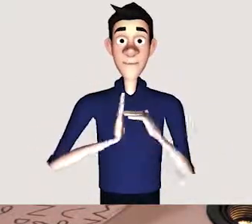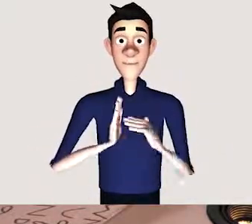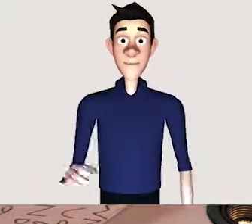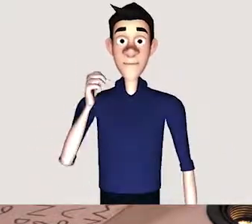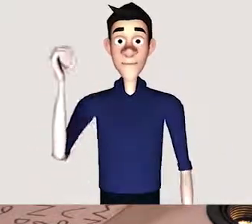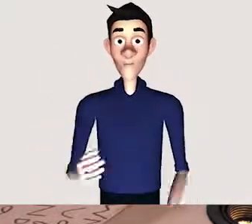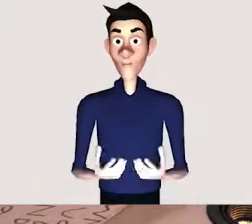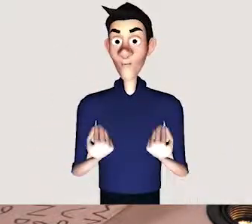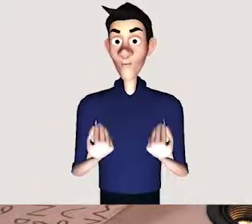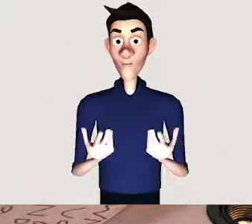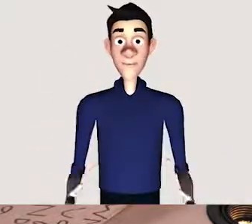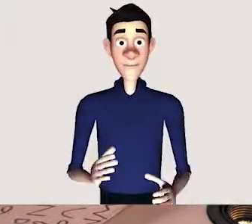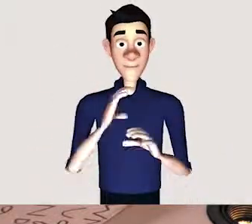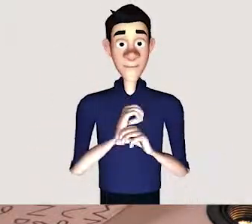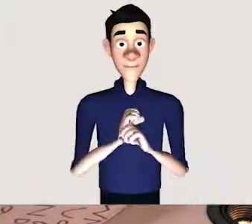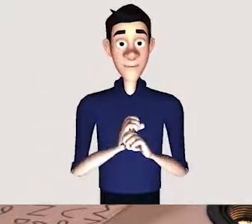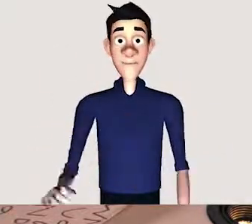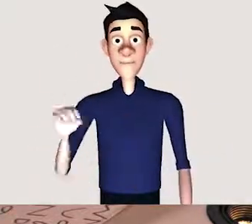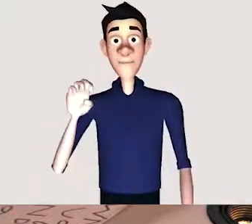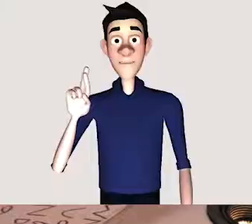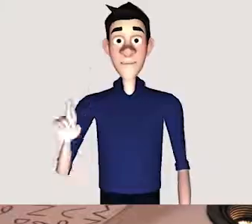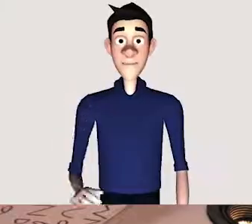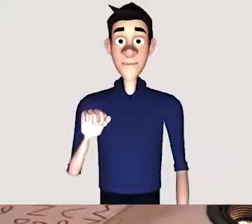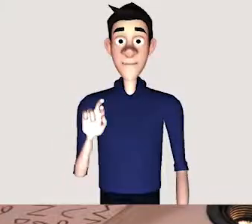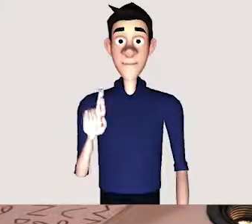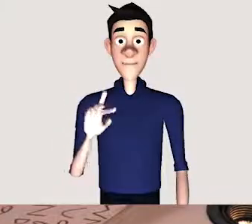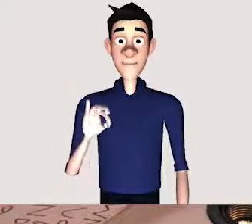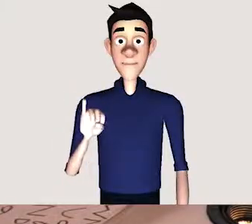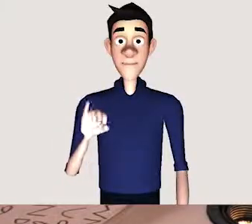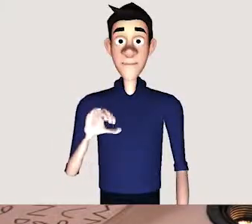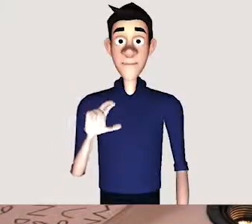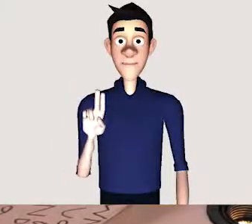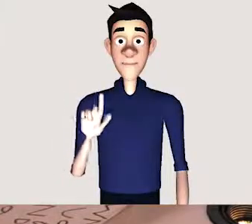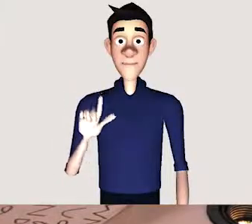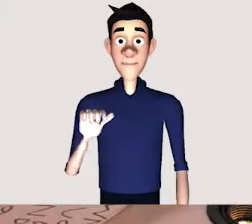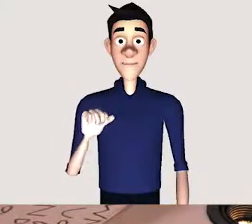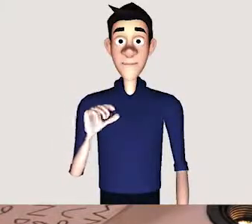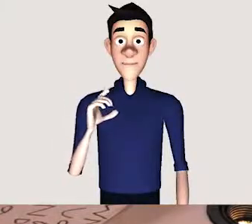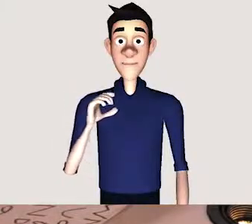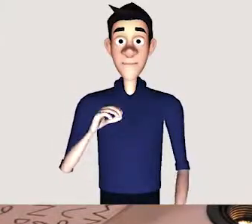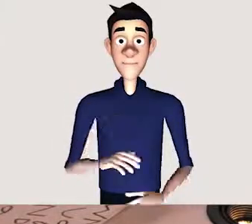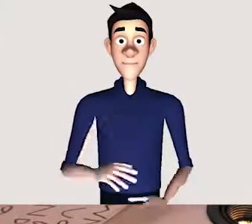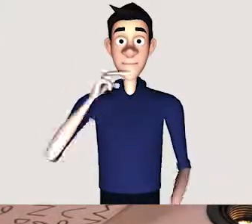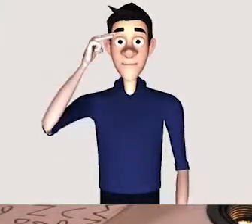é articulado pela memória. É nesse sentido que nós podemos dizer: a